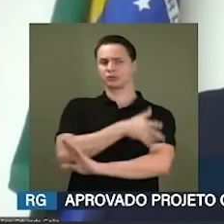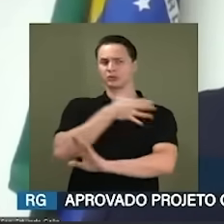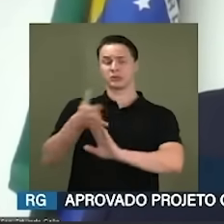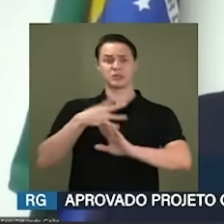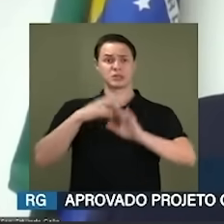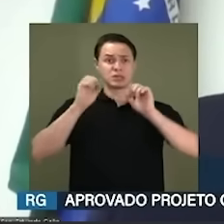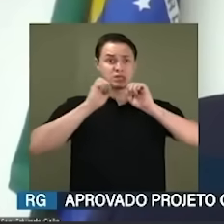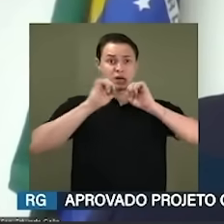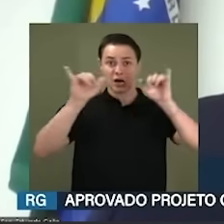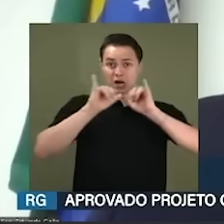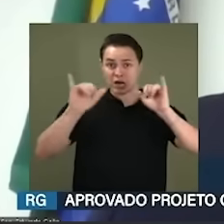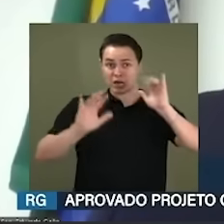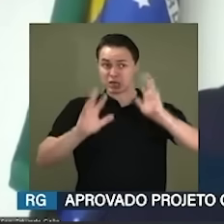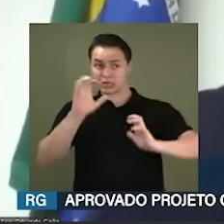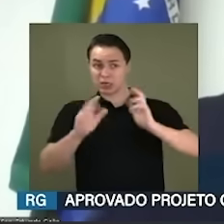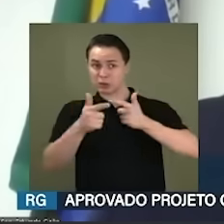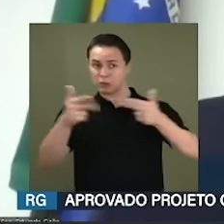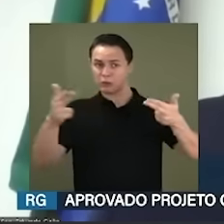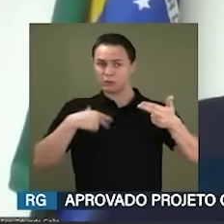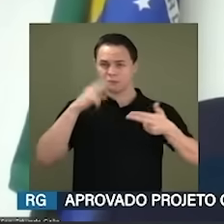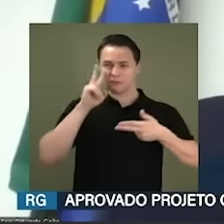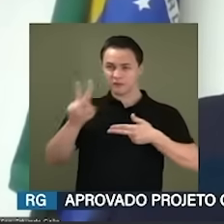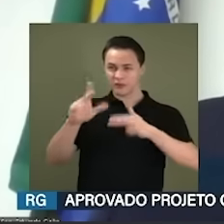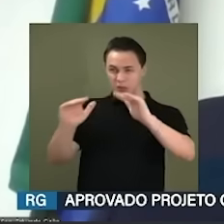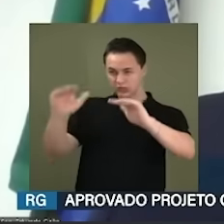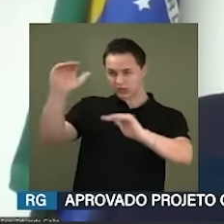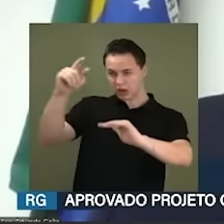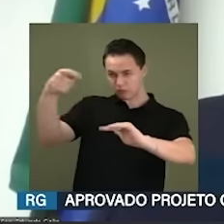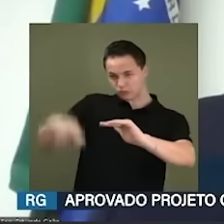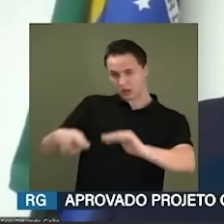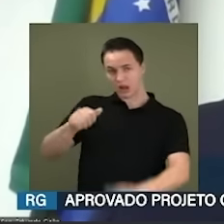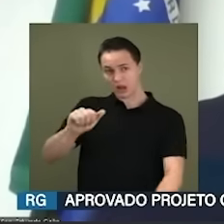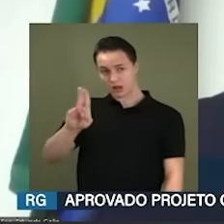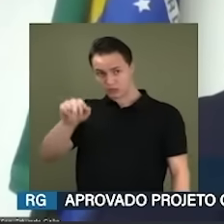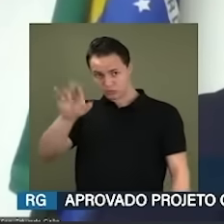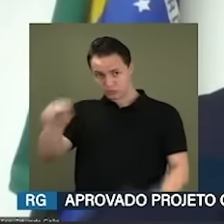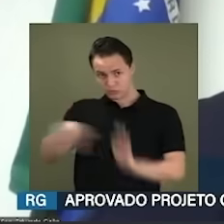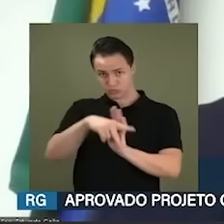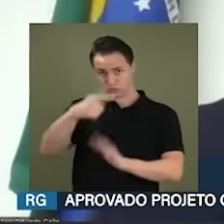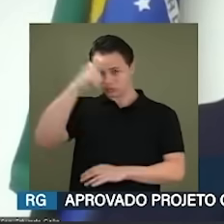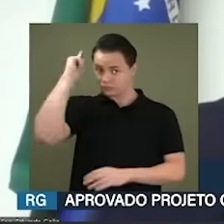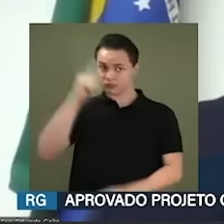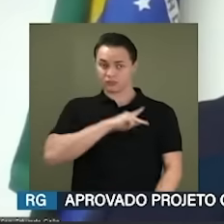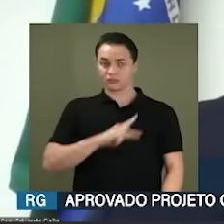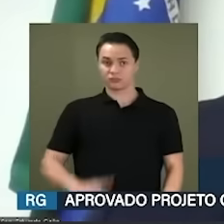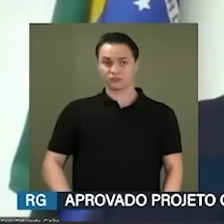de tantos abusos de autoridade, de tantas arbitrariedades cometidas pelo ministro Moraes, o presidente do Senado